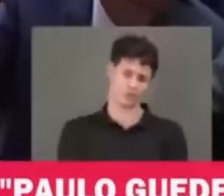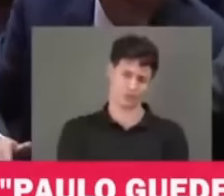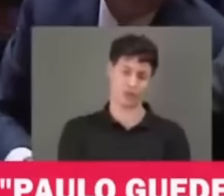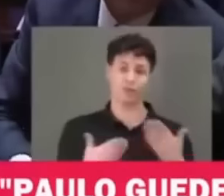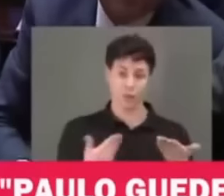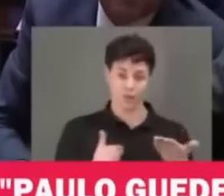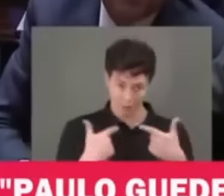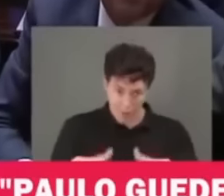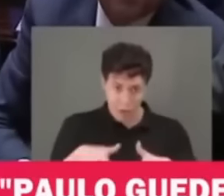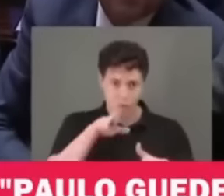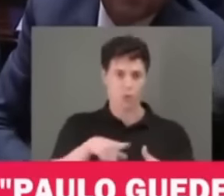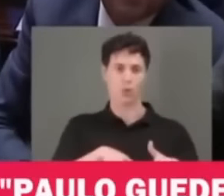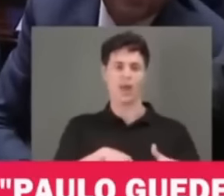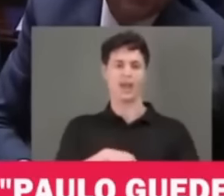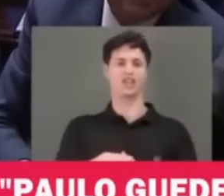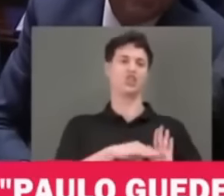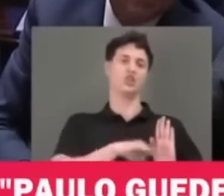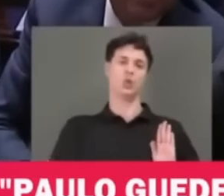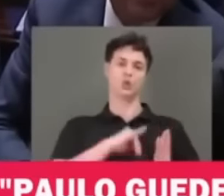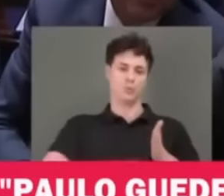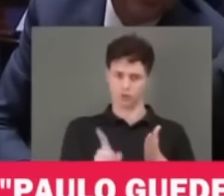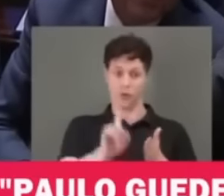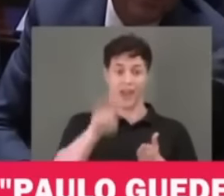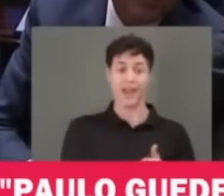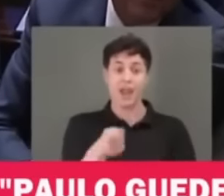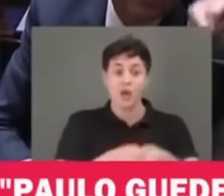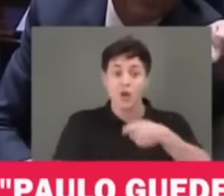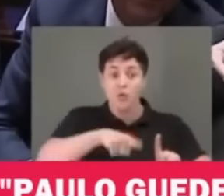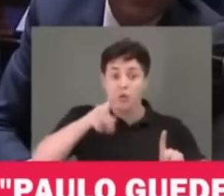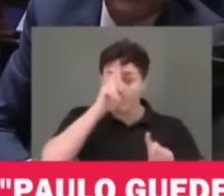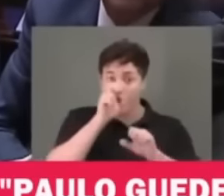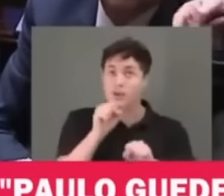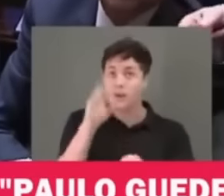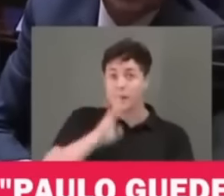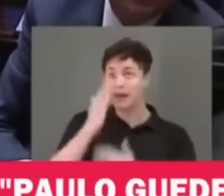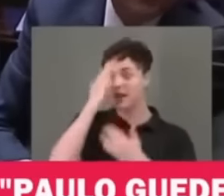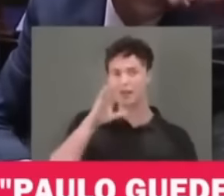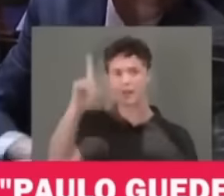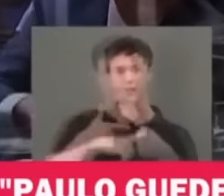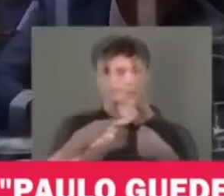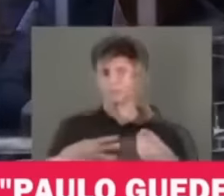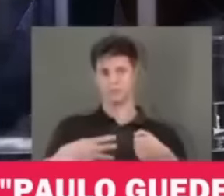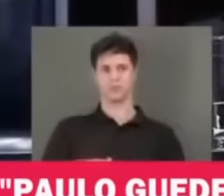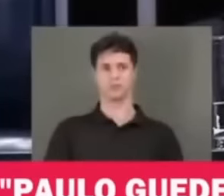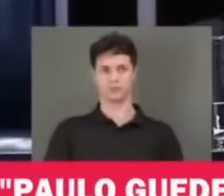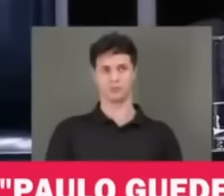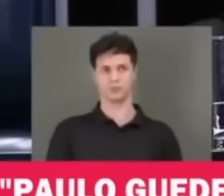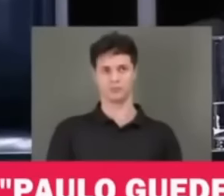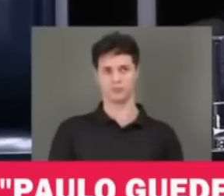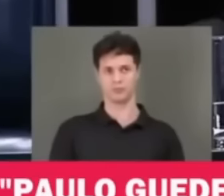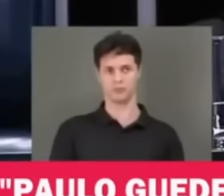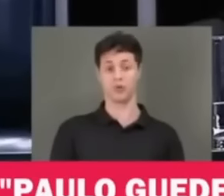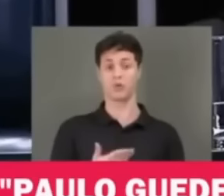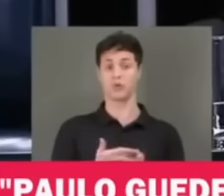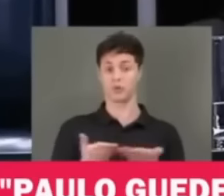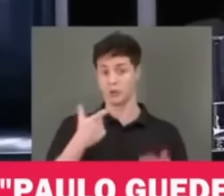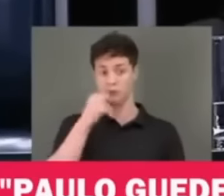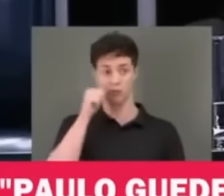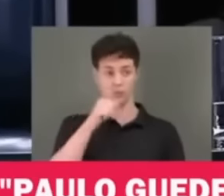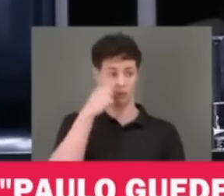emprego não é desoneração o que gera emprego é uma economia forte e o Brasil graças a Deus tá com economia boa e gerando emprego as senadoras e os